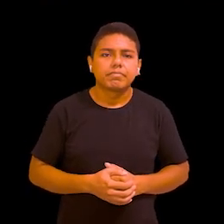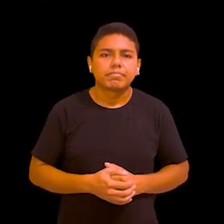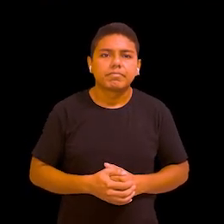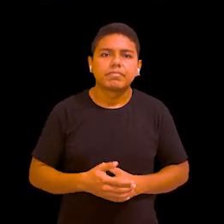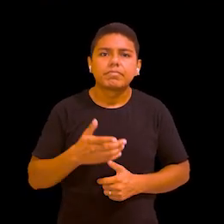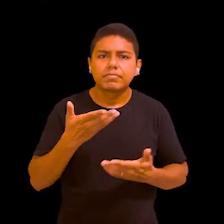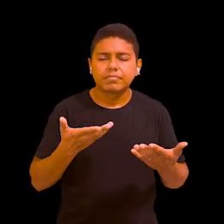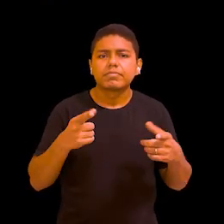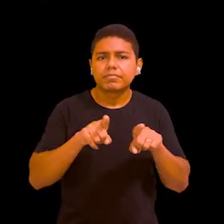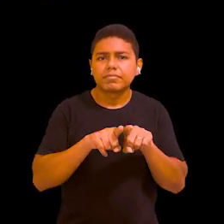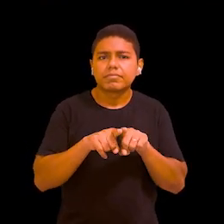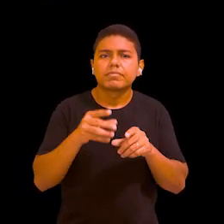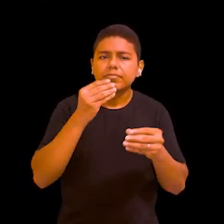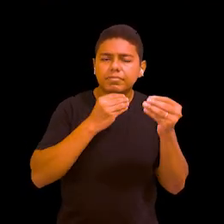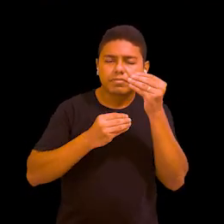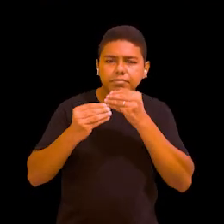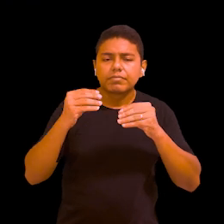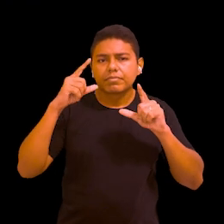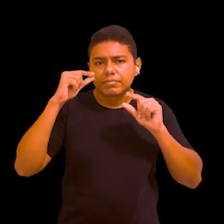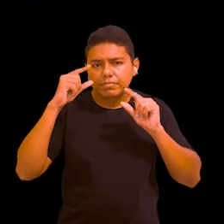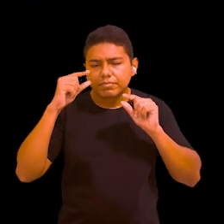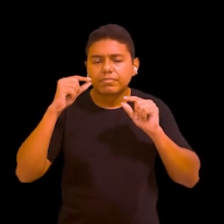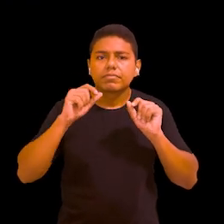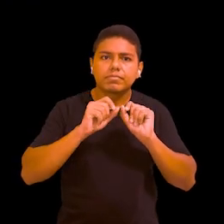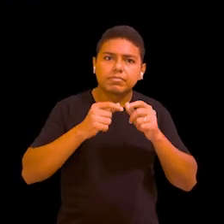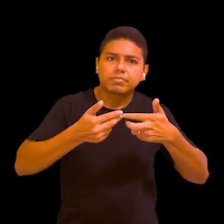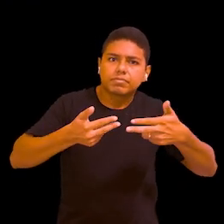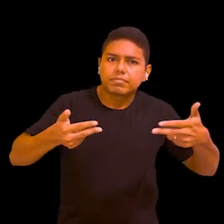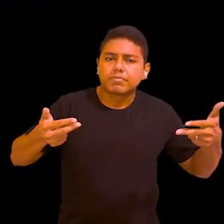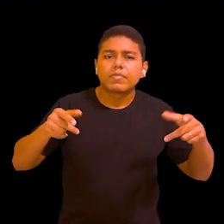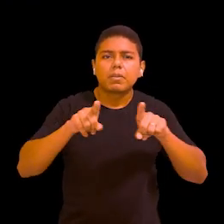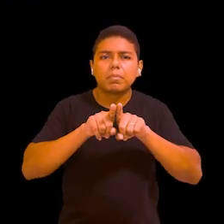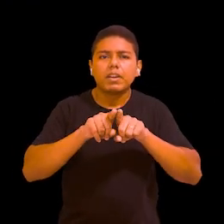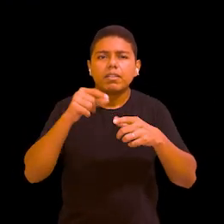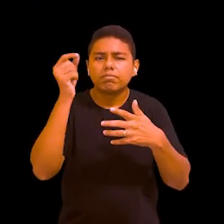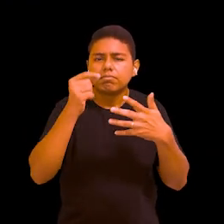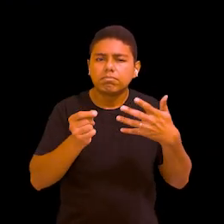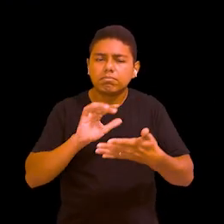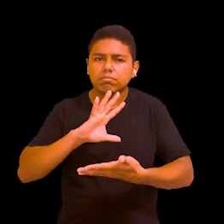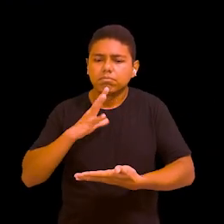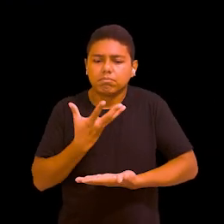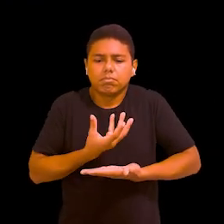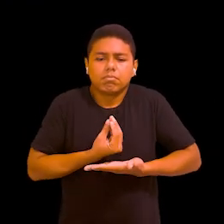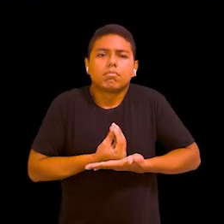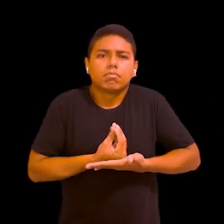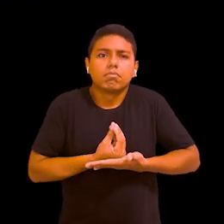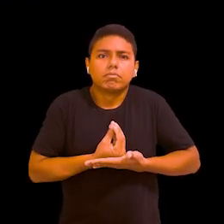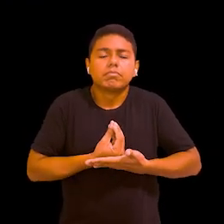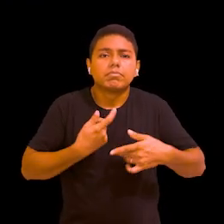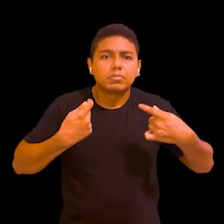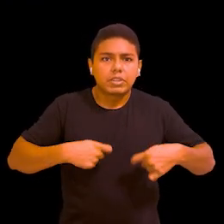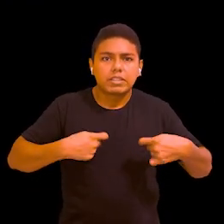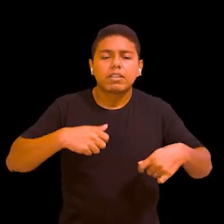a alimentação, sono, atividades e condições psicoemocionais desta puérpera. É